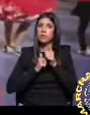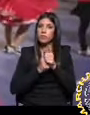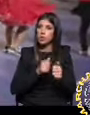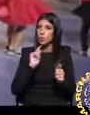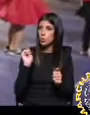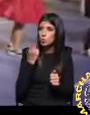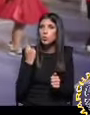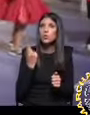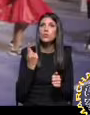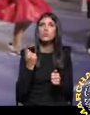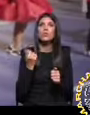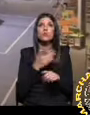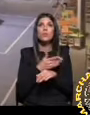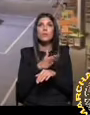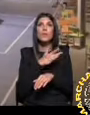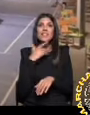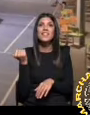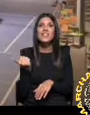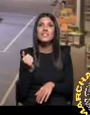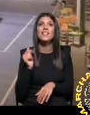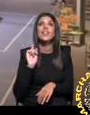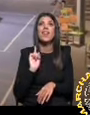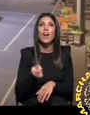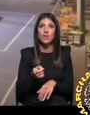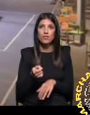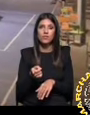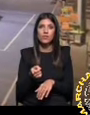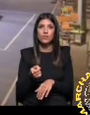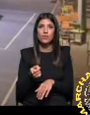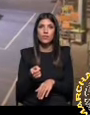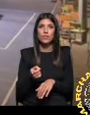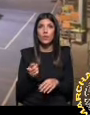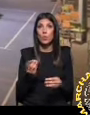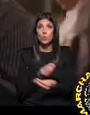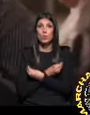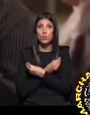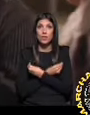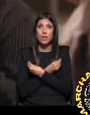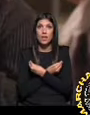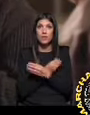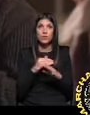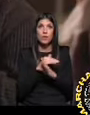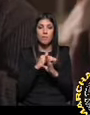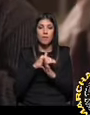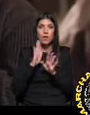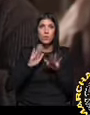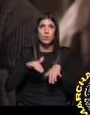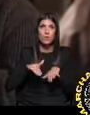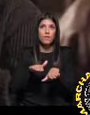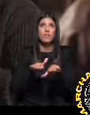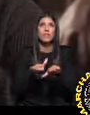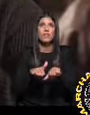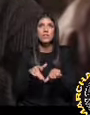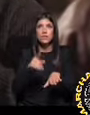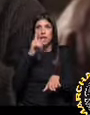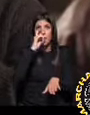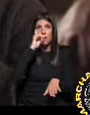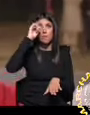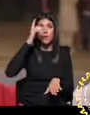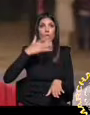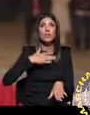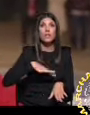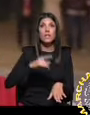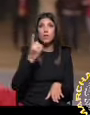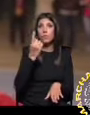caricatos da marcha, por uma mascote que, a meio da avenida, se lembrou de que queria fazer xixi e,